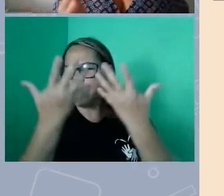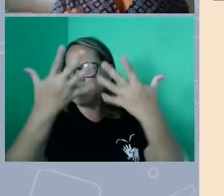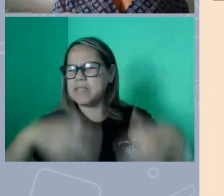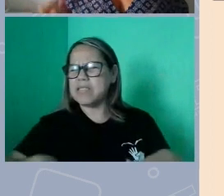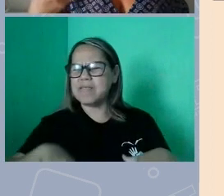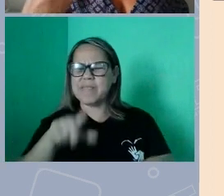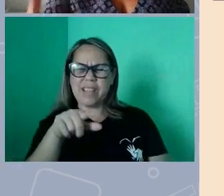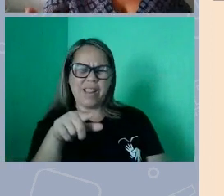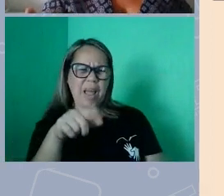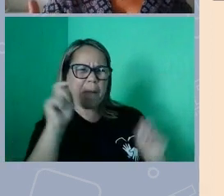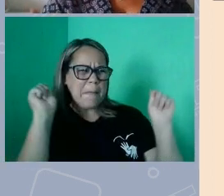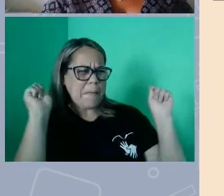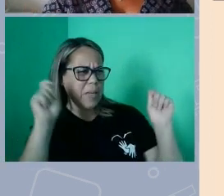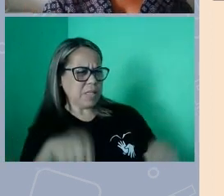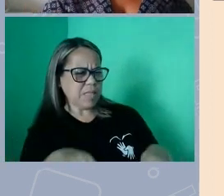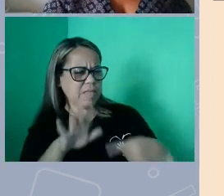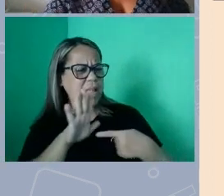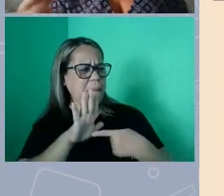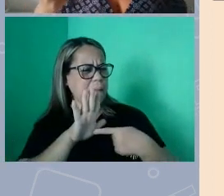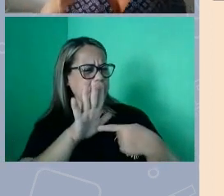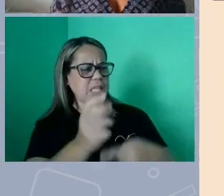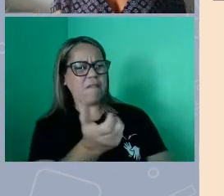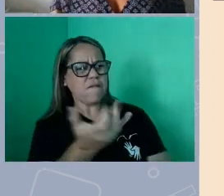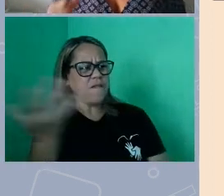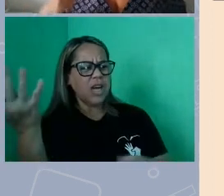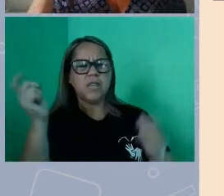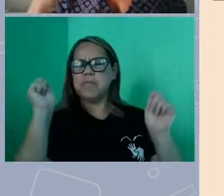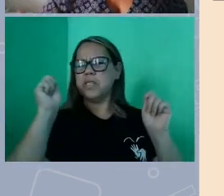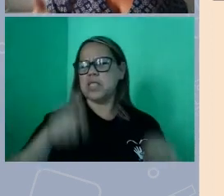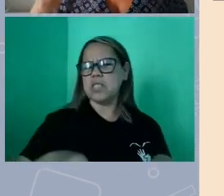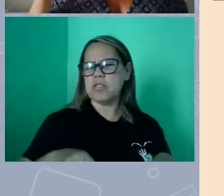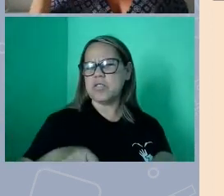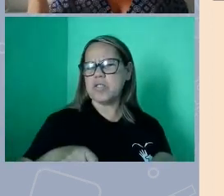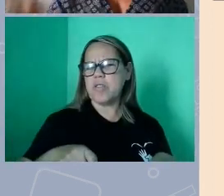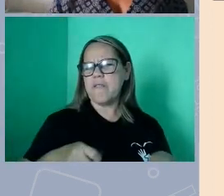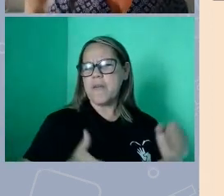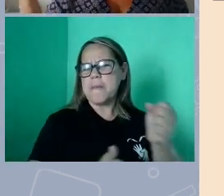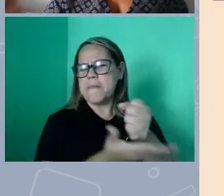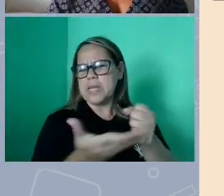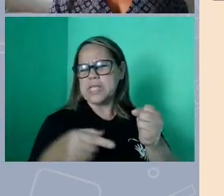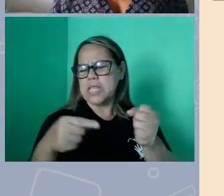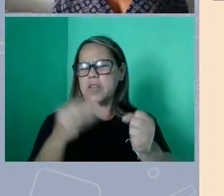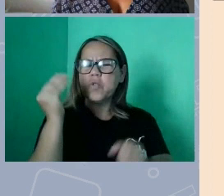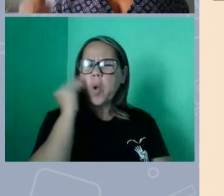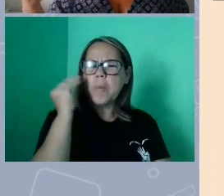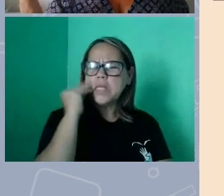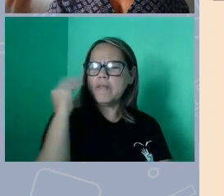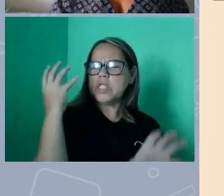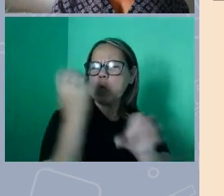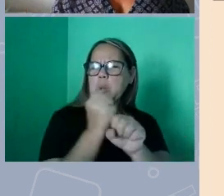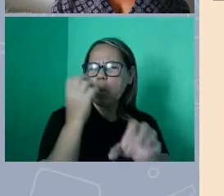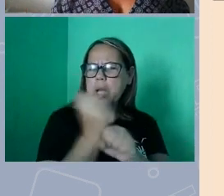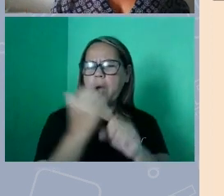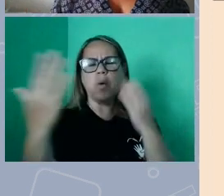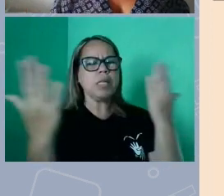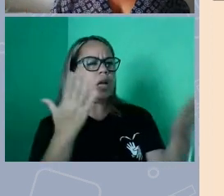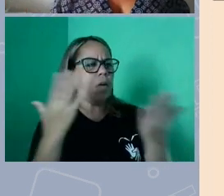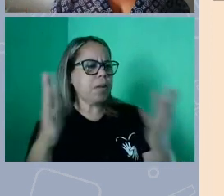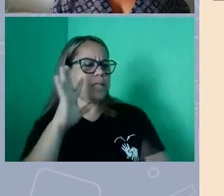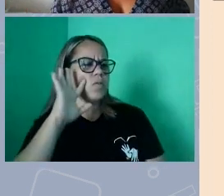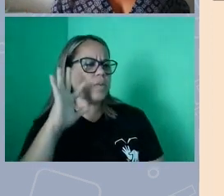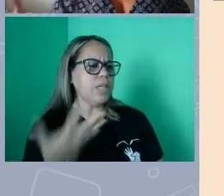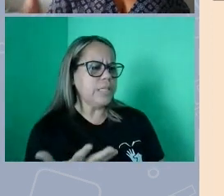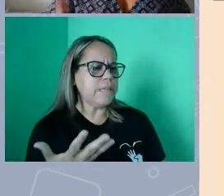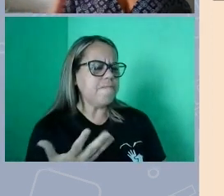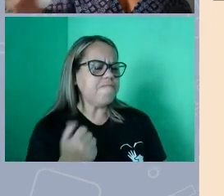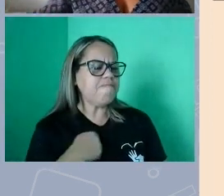dessa perspectiva de apresentar possibilidades foi pautado na observação no cálculo na comparação dos resultados